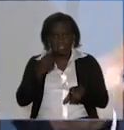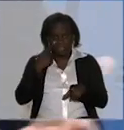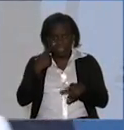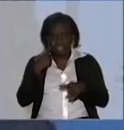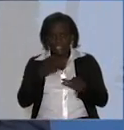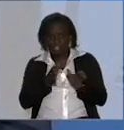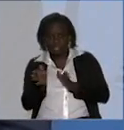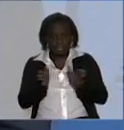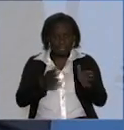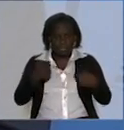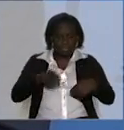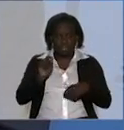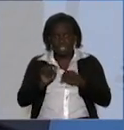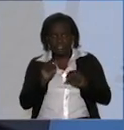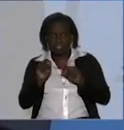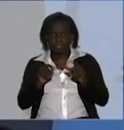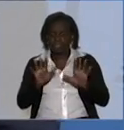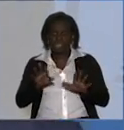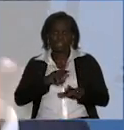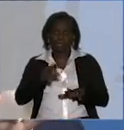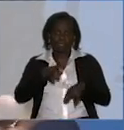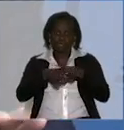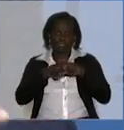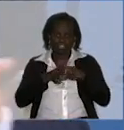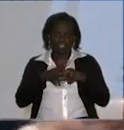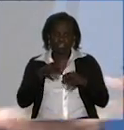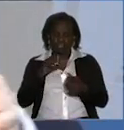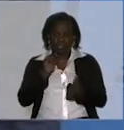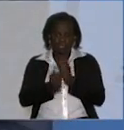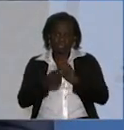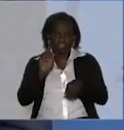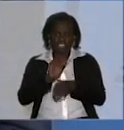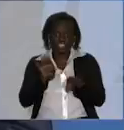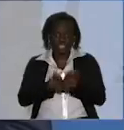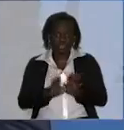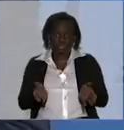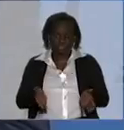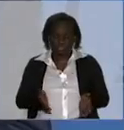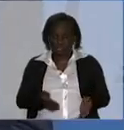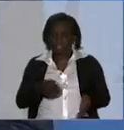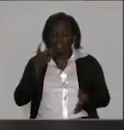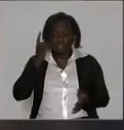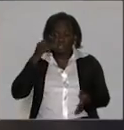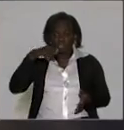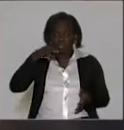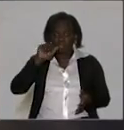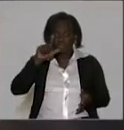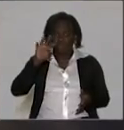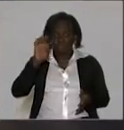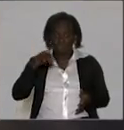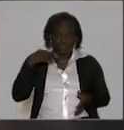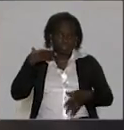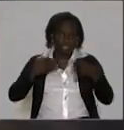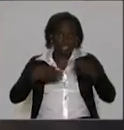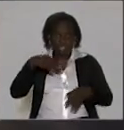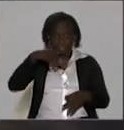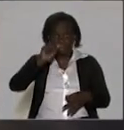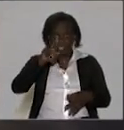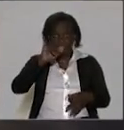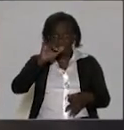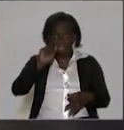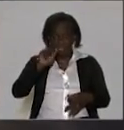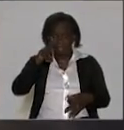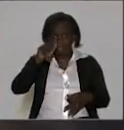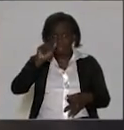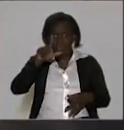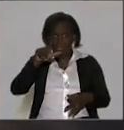para direcionar o que precisa ser feito. Agora, isso não é motivo para que a praça esportiva não funcione. Deputado Milton Rangel, a juíza Maria